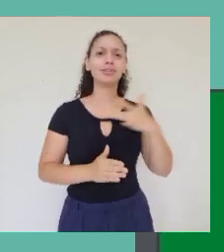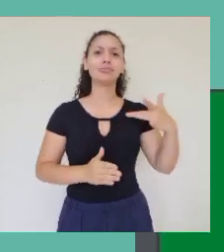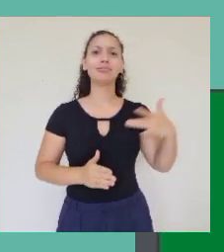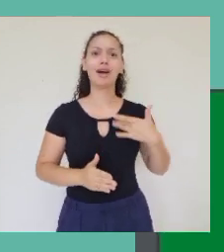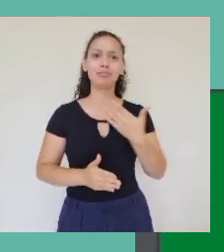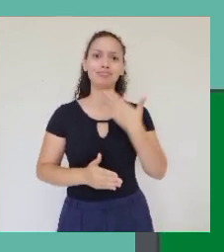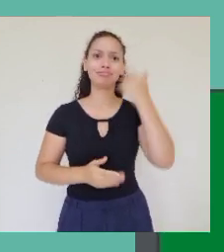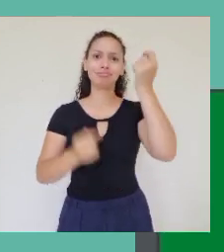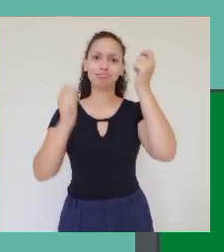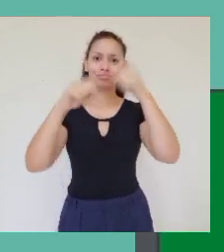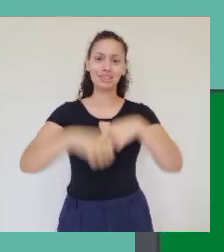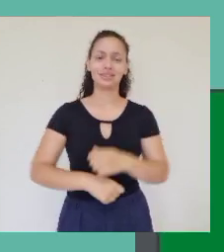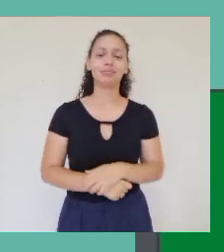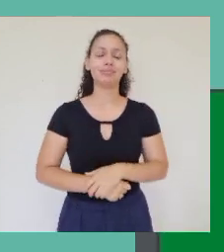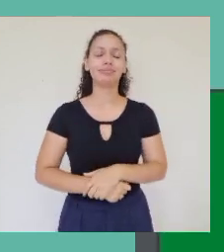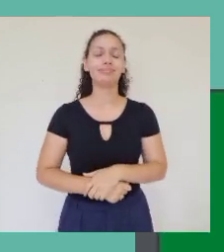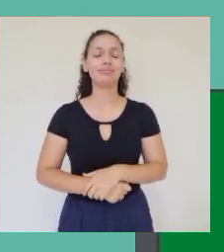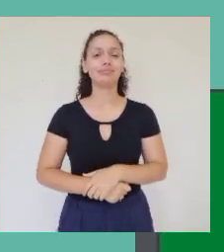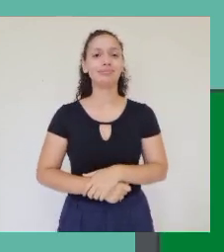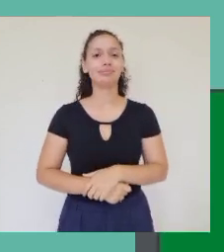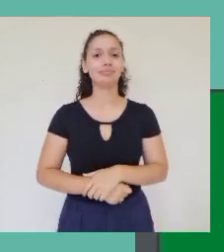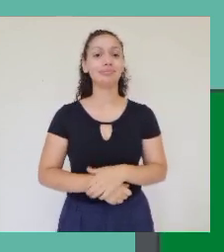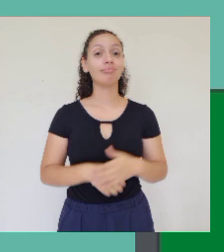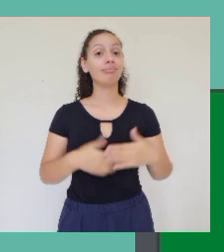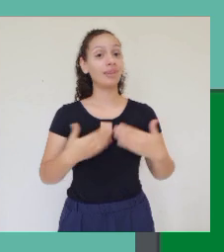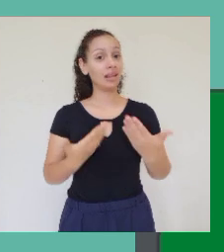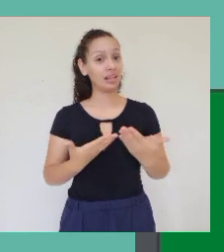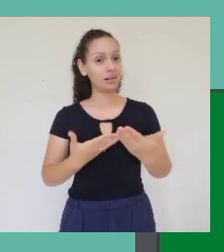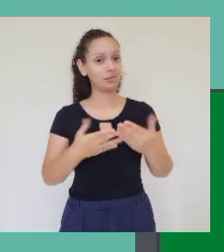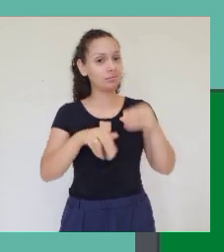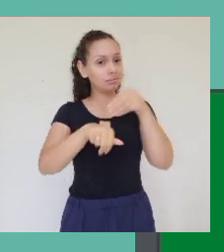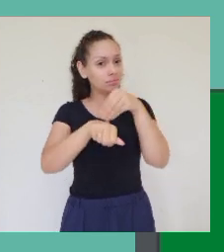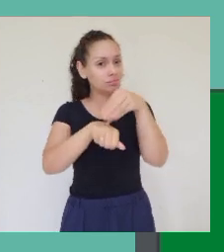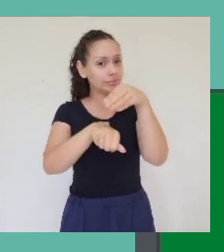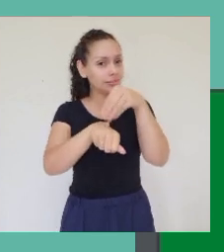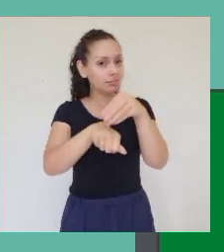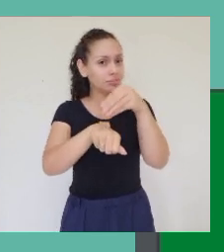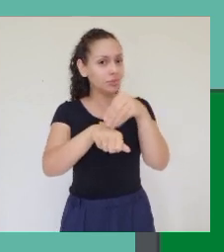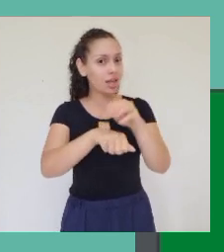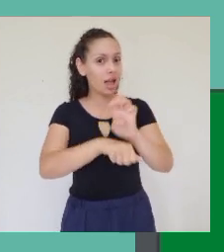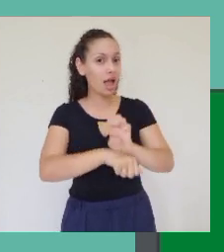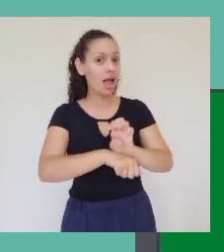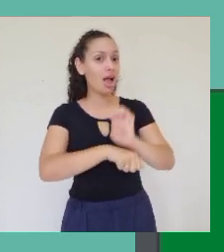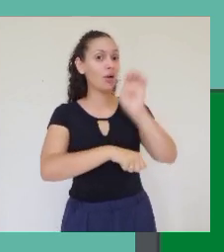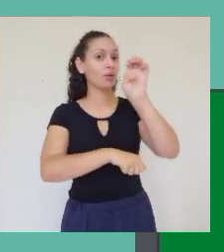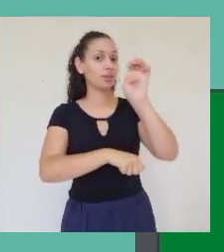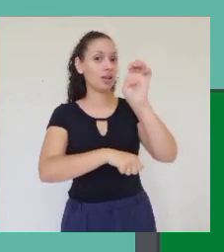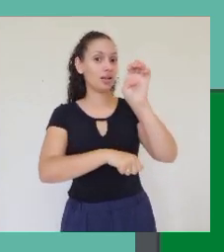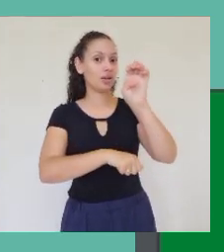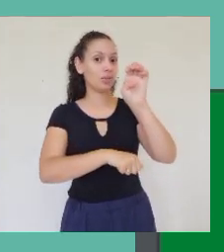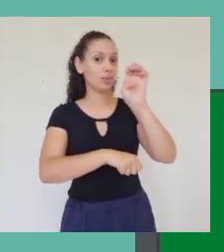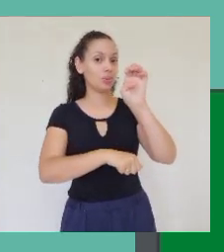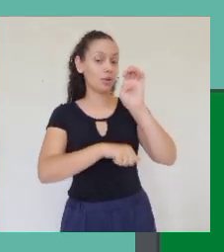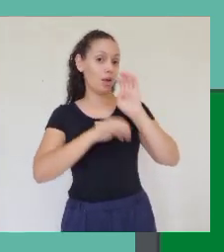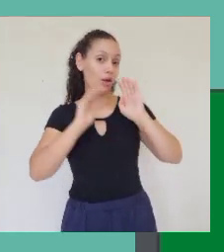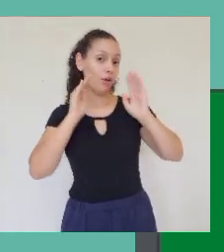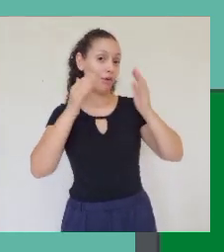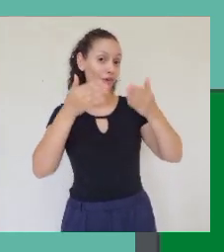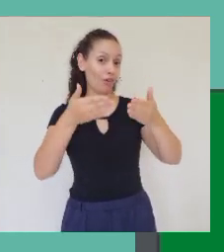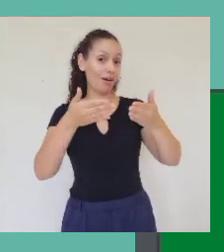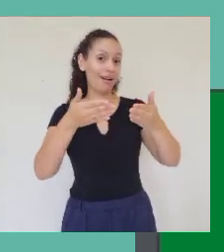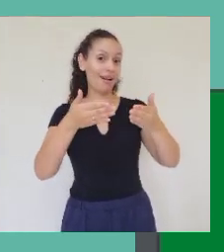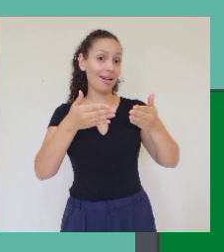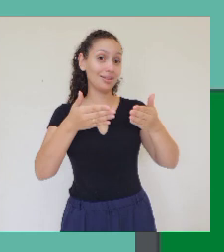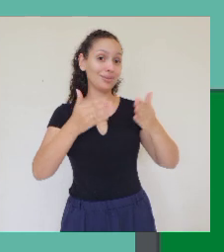Então, as recomendações ergonômicas, né, que eu vou trazer, eu coloquei home office porque com a pandemia,